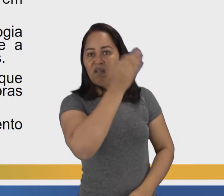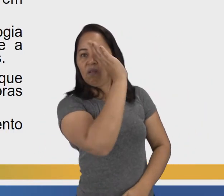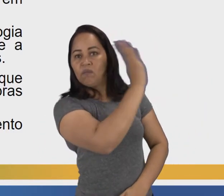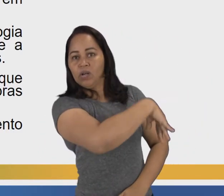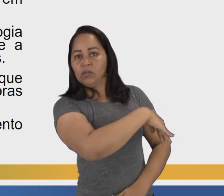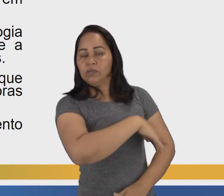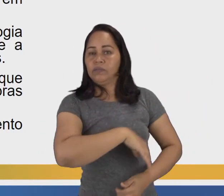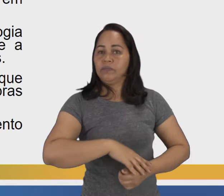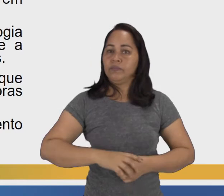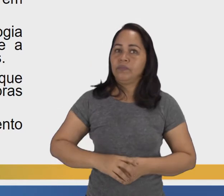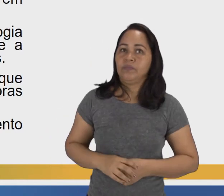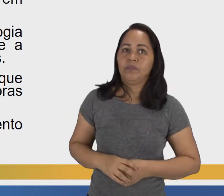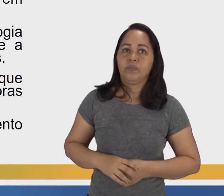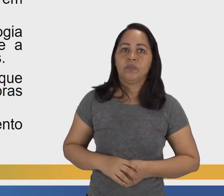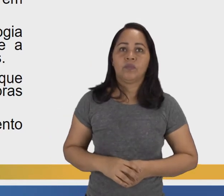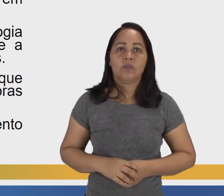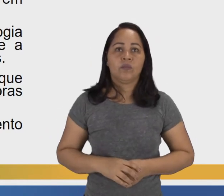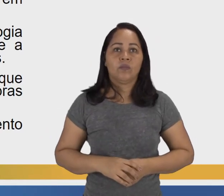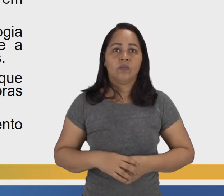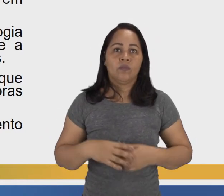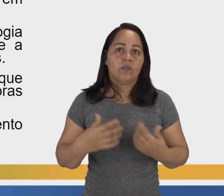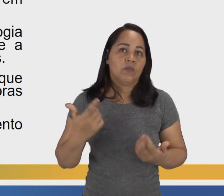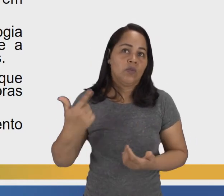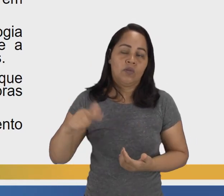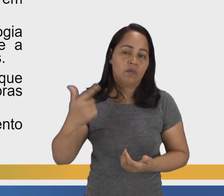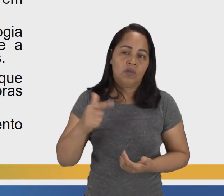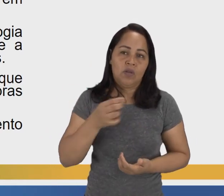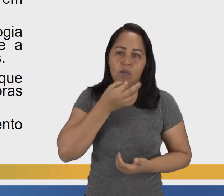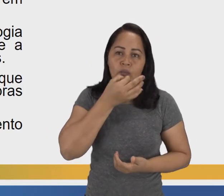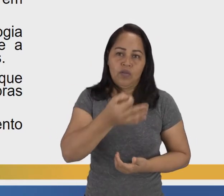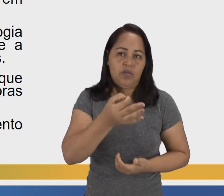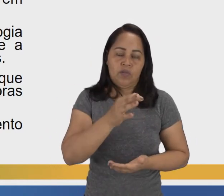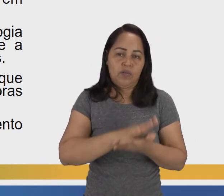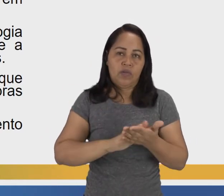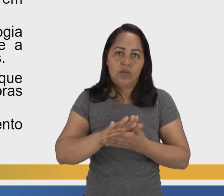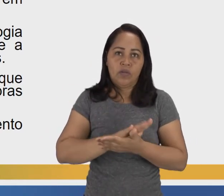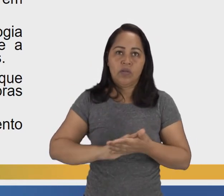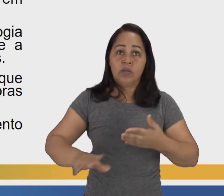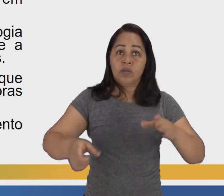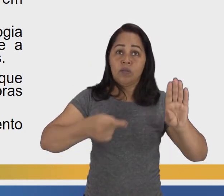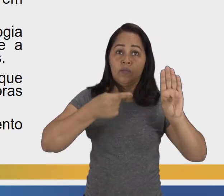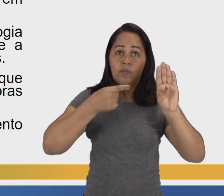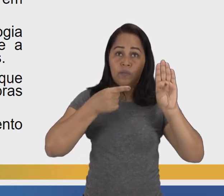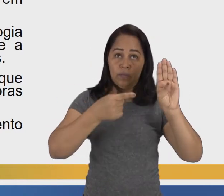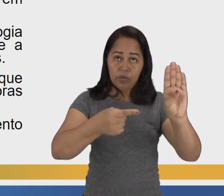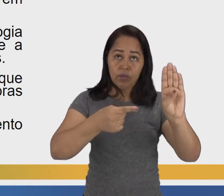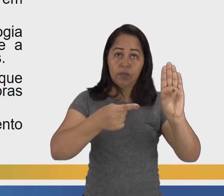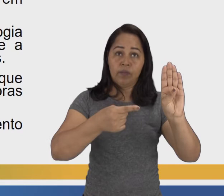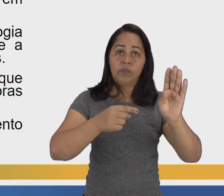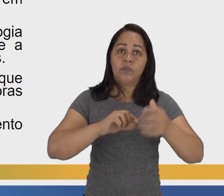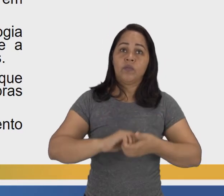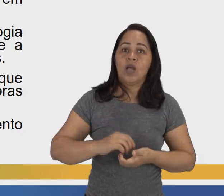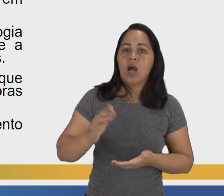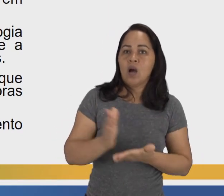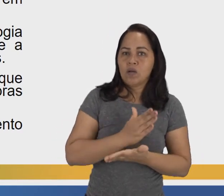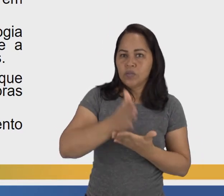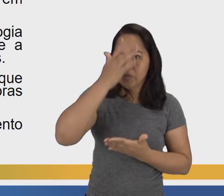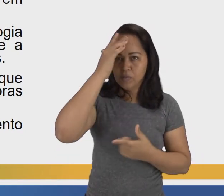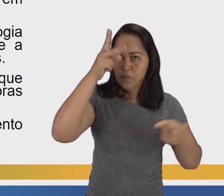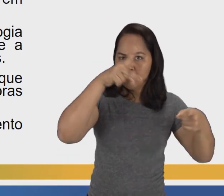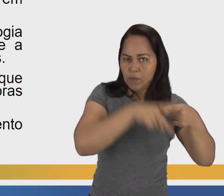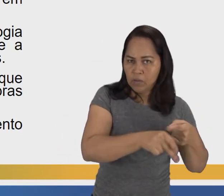outros. Não existe uma questão de opinião aí. Tendência de algumas pessoas a interferir em conversa